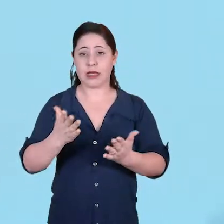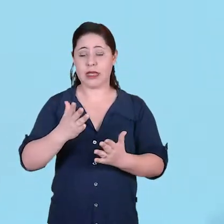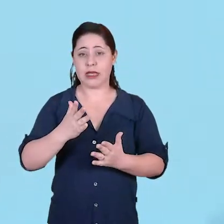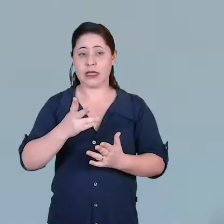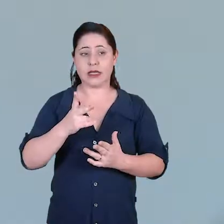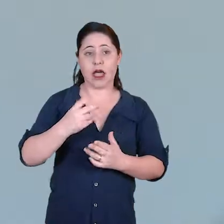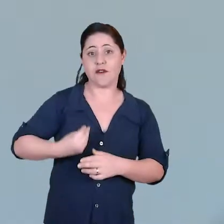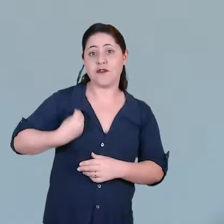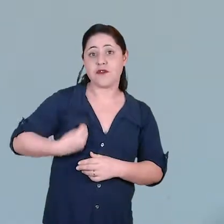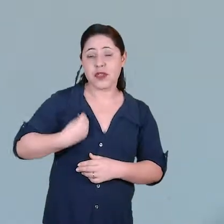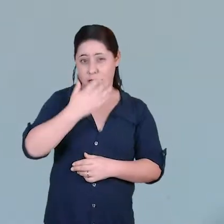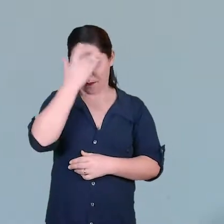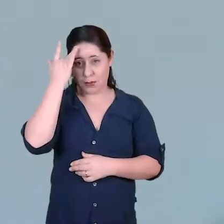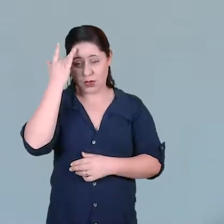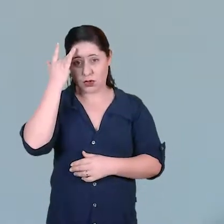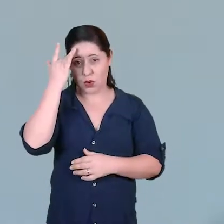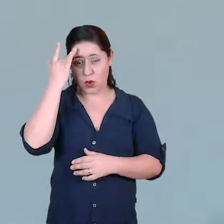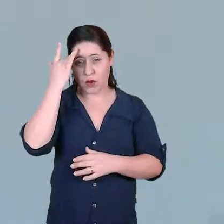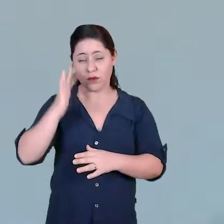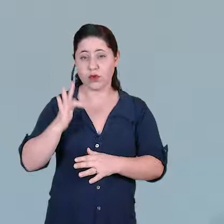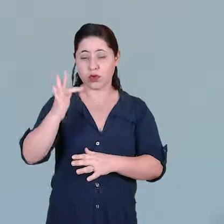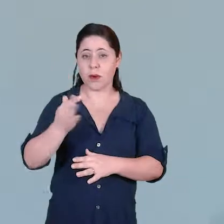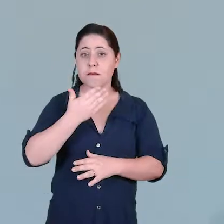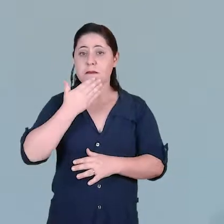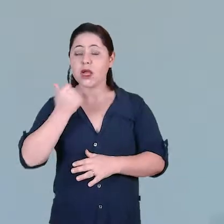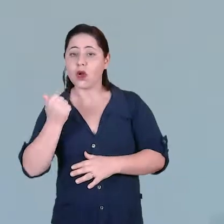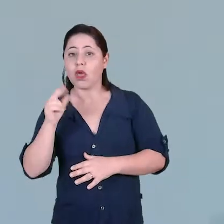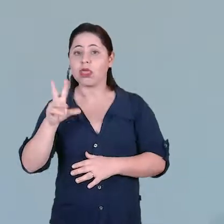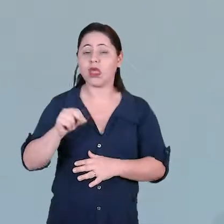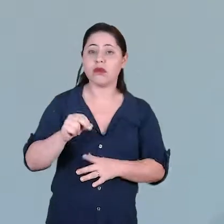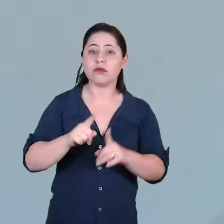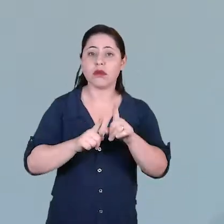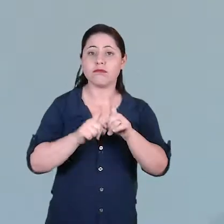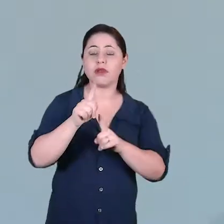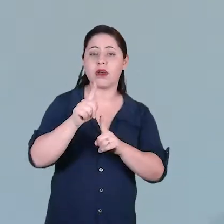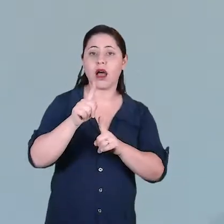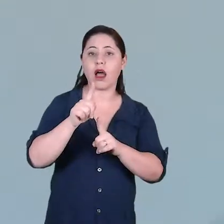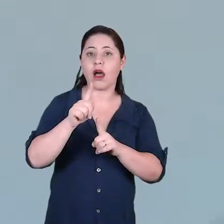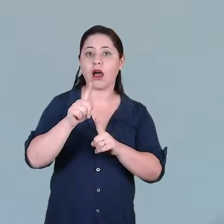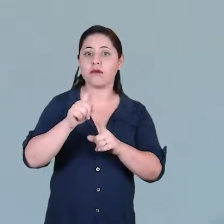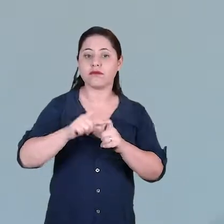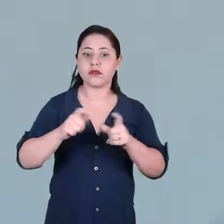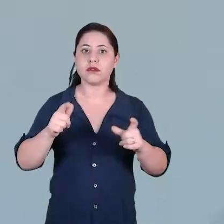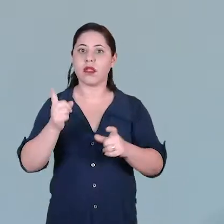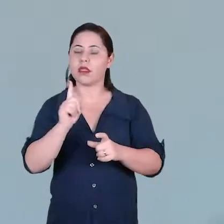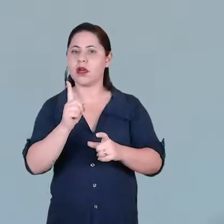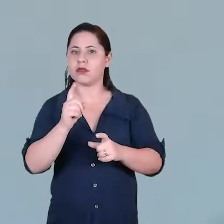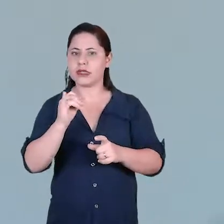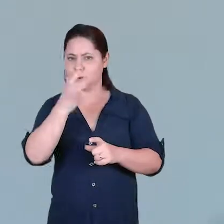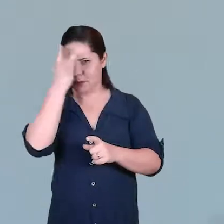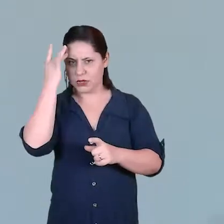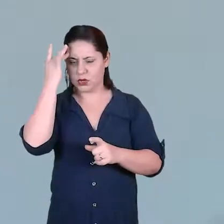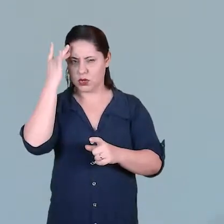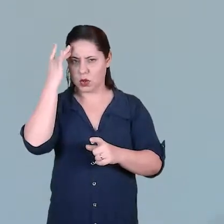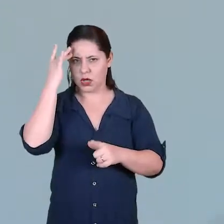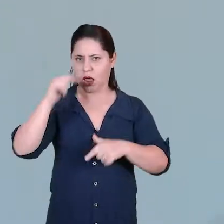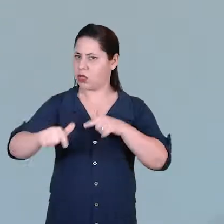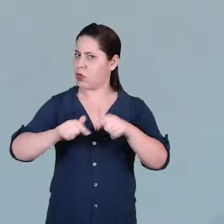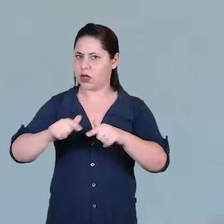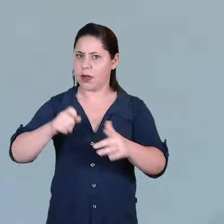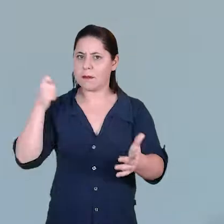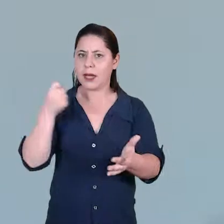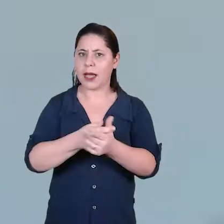a expectativa de vida aumentou ou não, se o déficit aumentou ou não, se o inativo, o servidor inativo vai pagar a mais ou não na